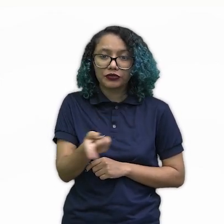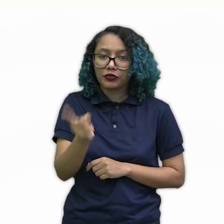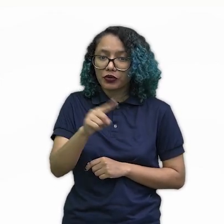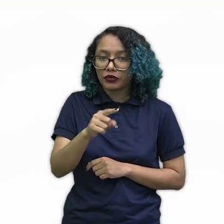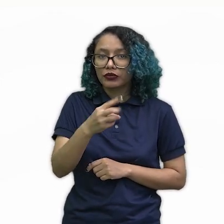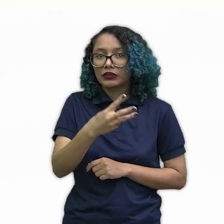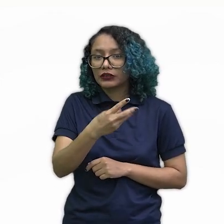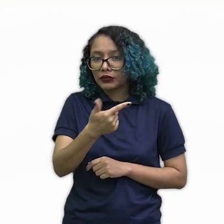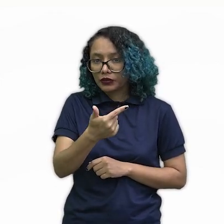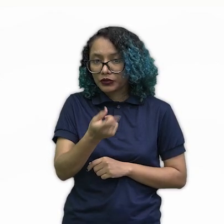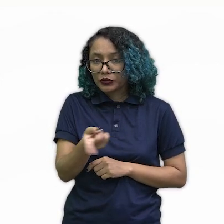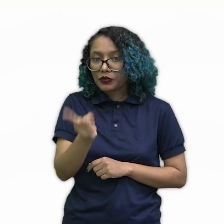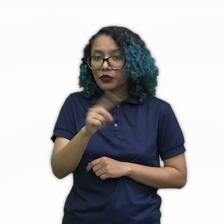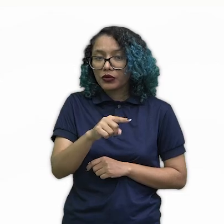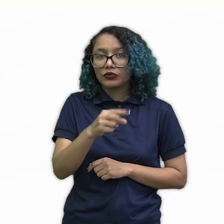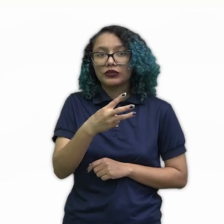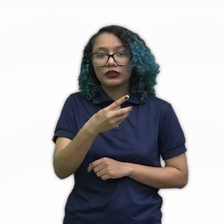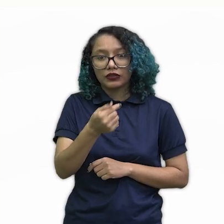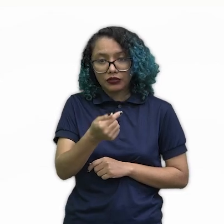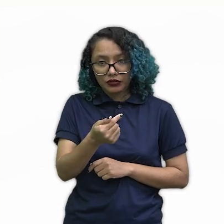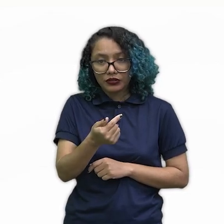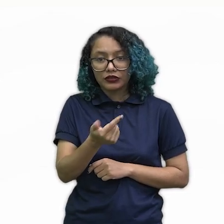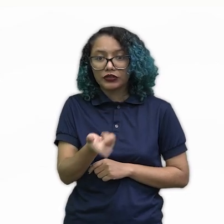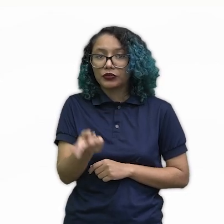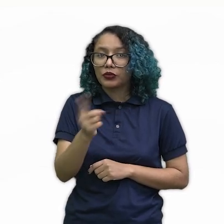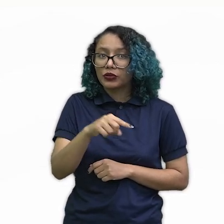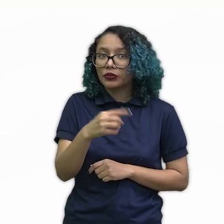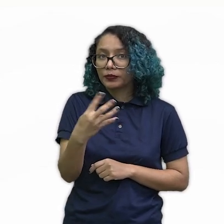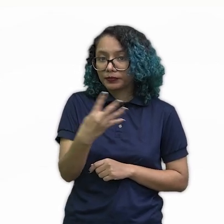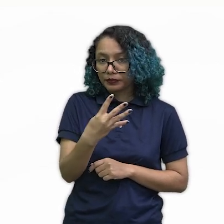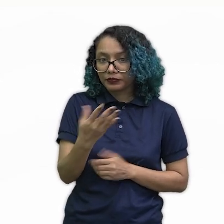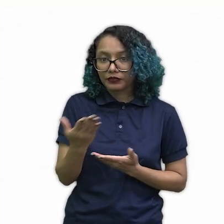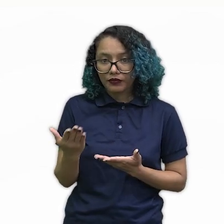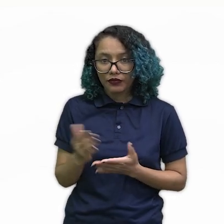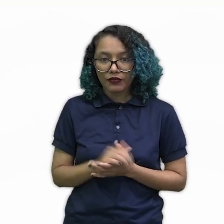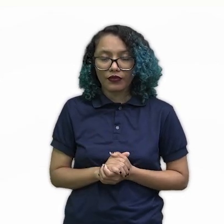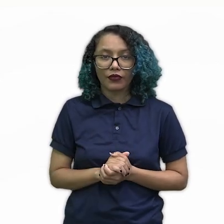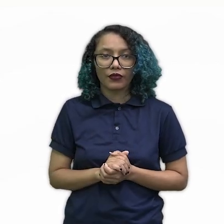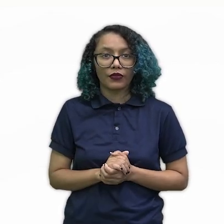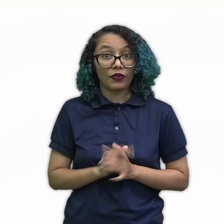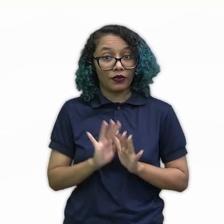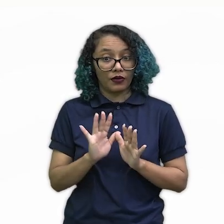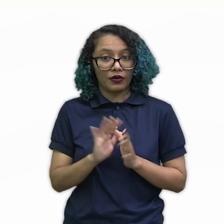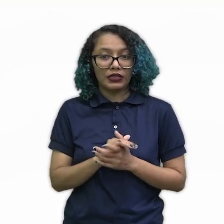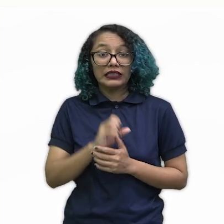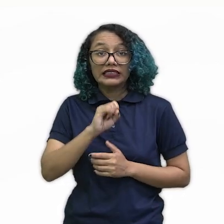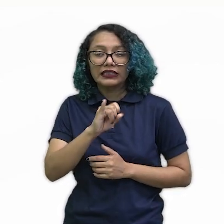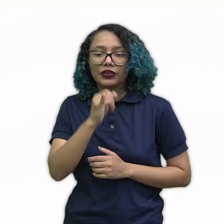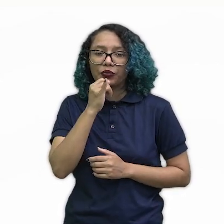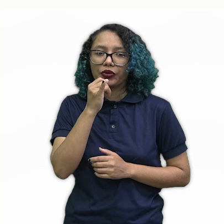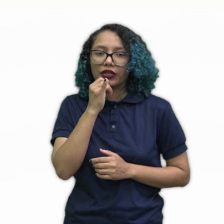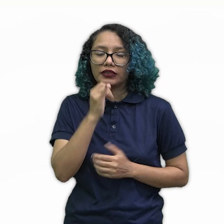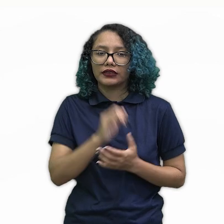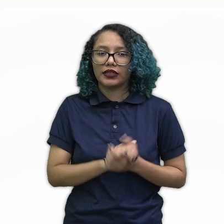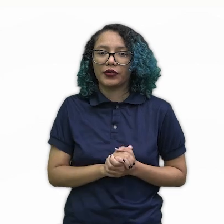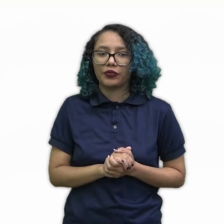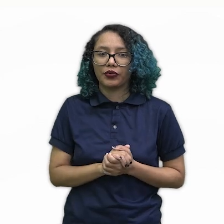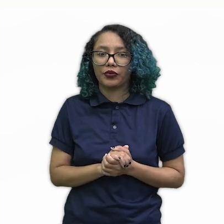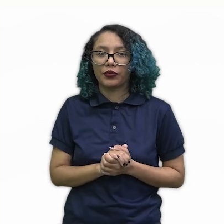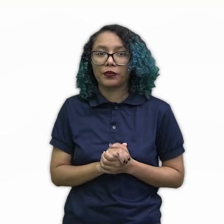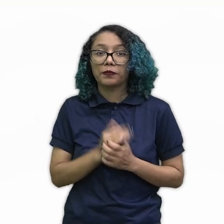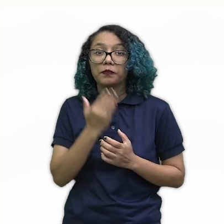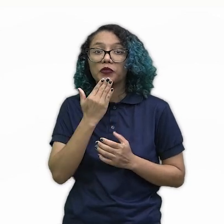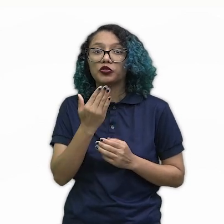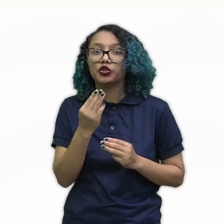32, 32 e 44. Só por curiosidade, ó, se de repente a questão pedisse a moda